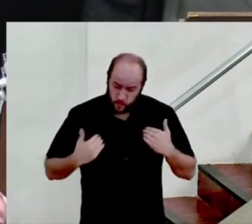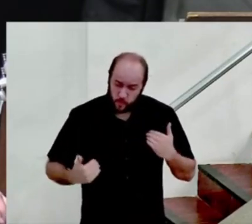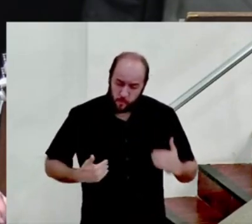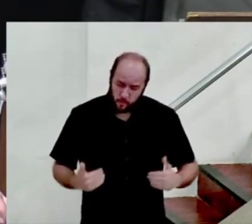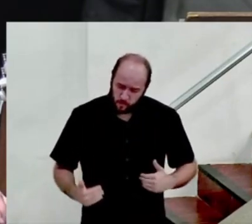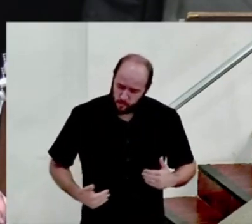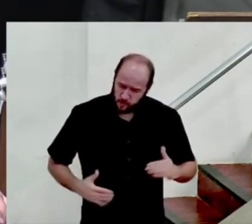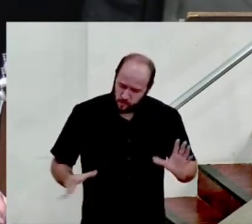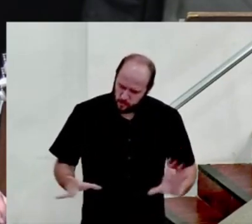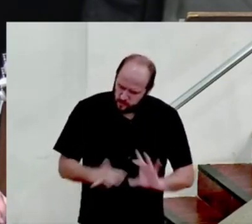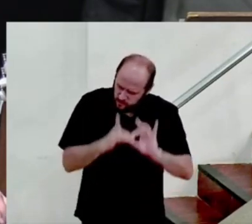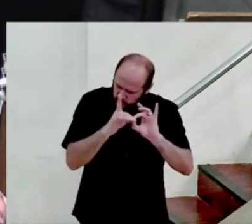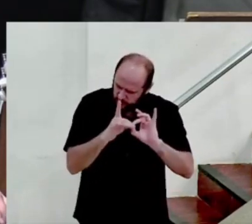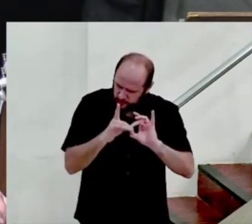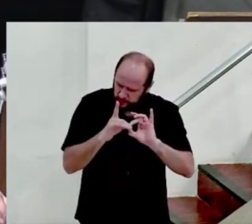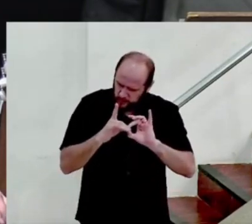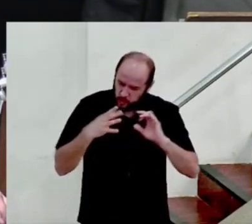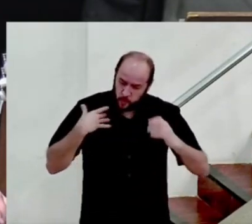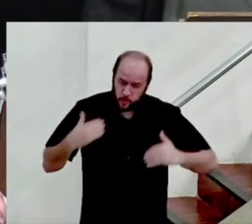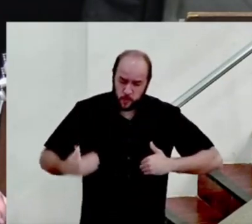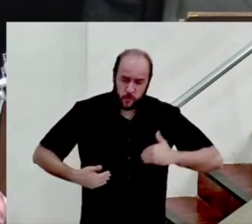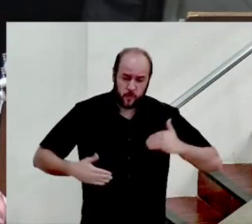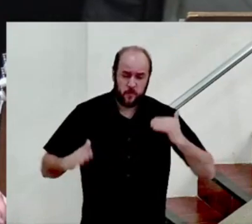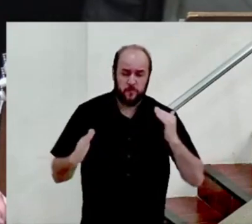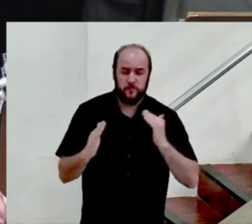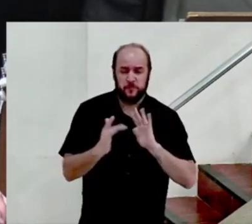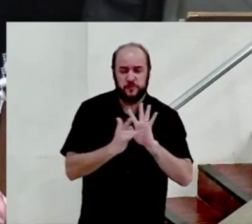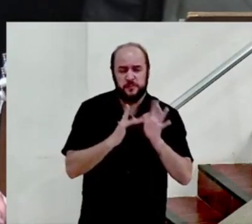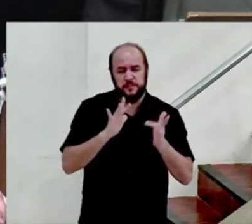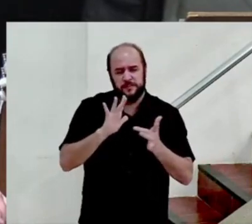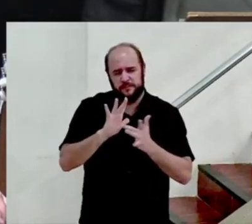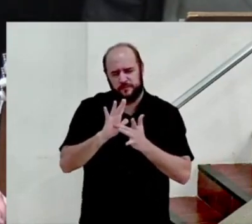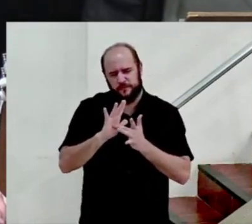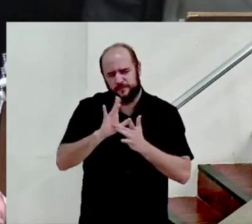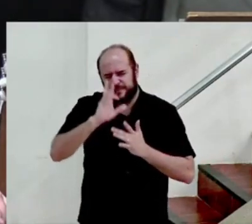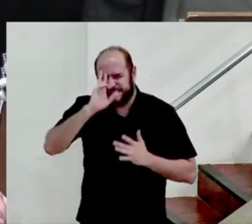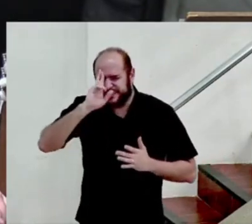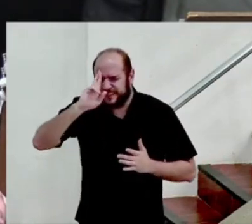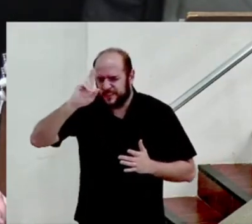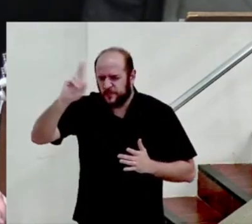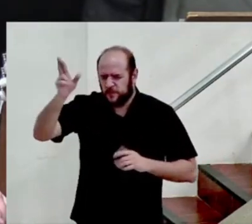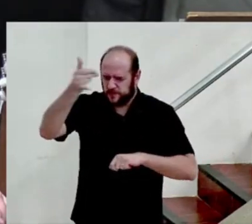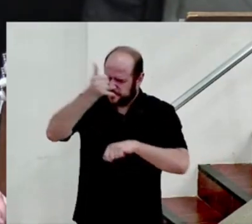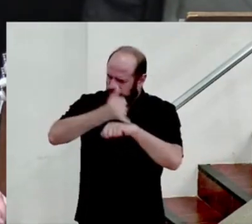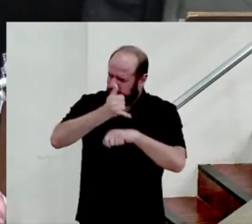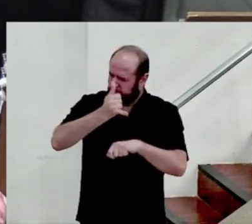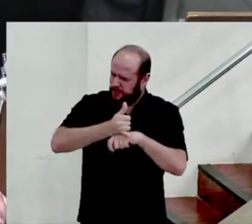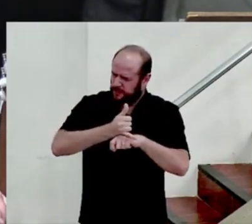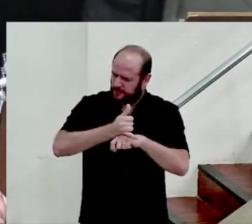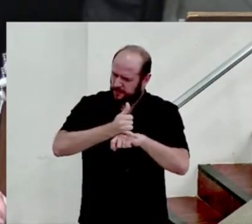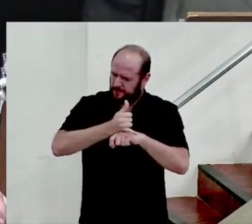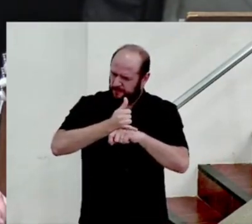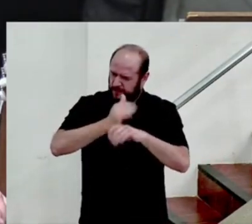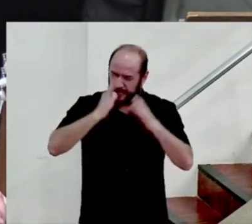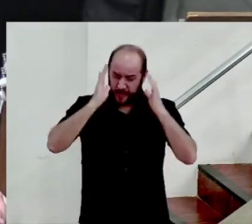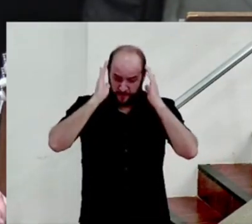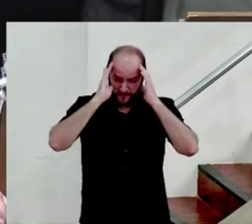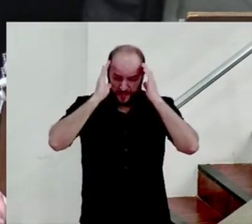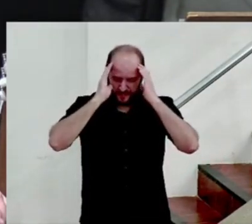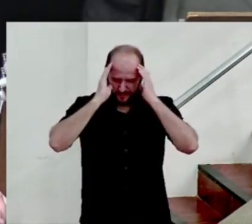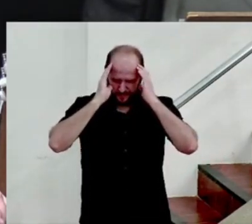reconhecido como o corpo de Cristo, do qual o nosso próprio Senhor é o cabeça. Este corpo é chamado